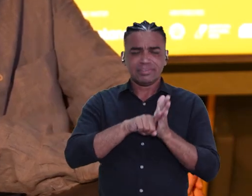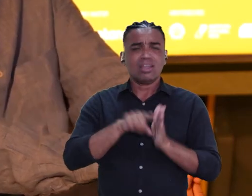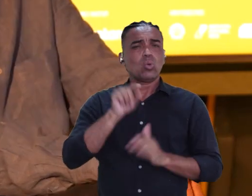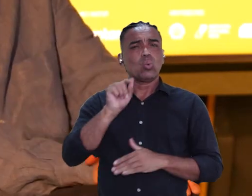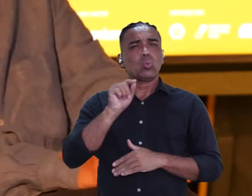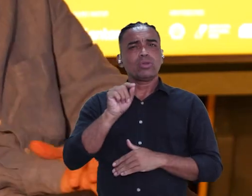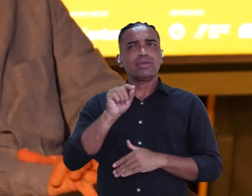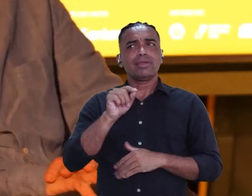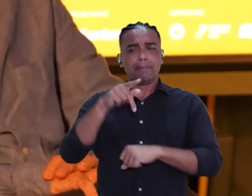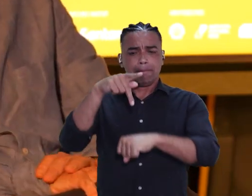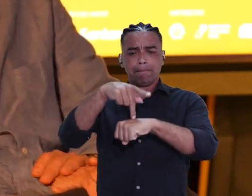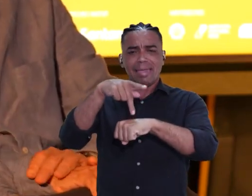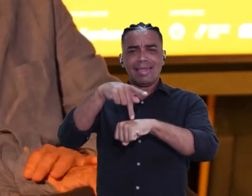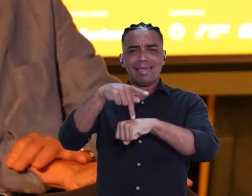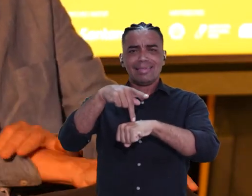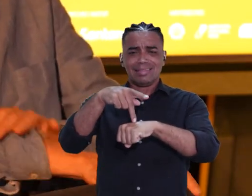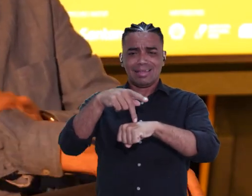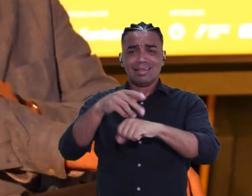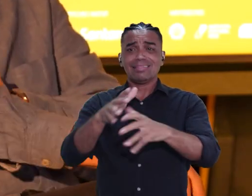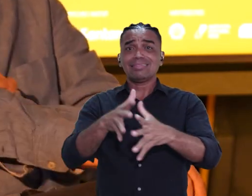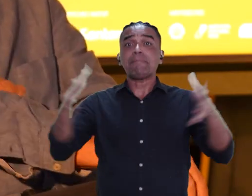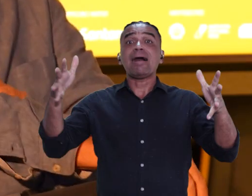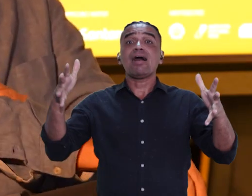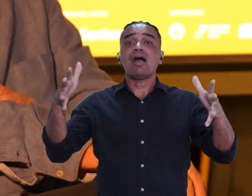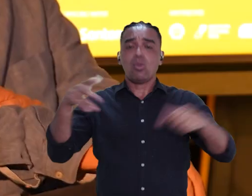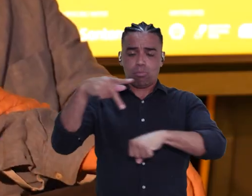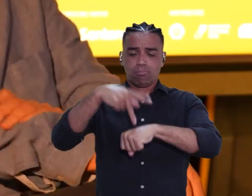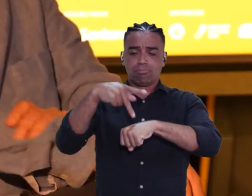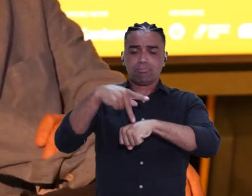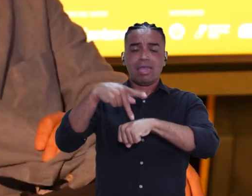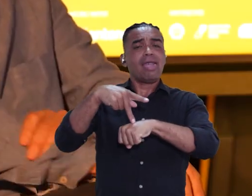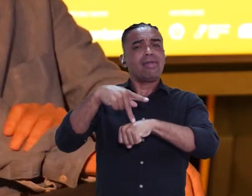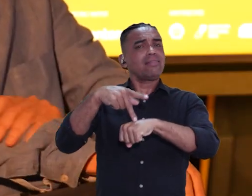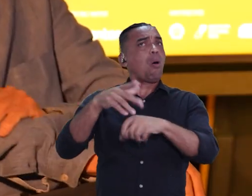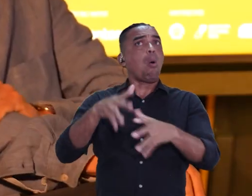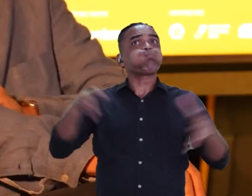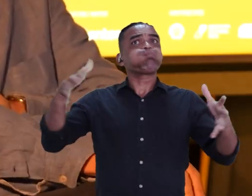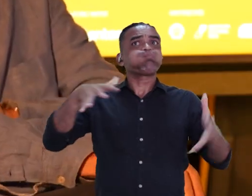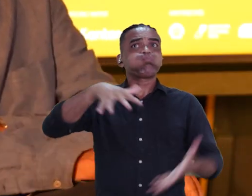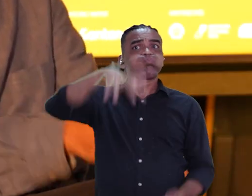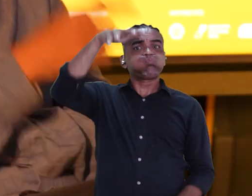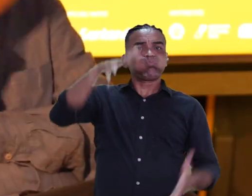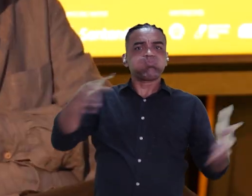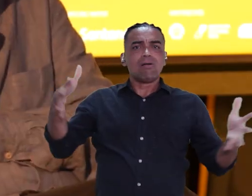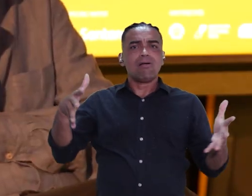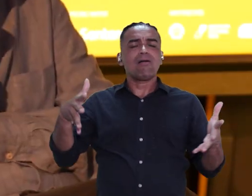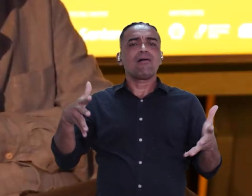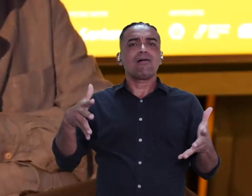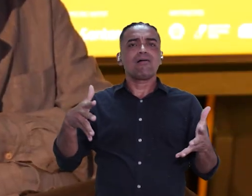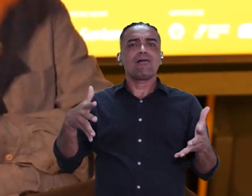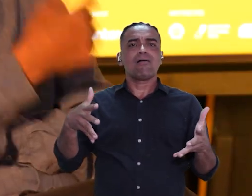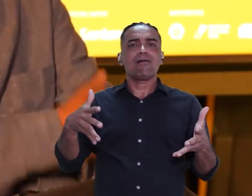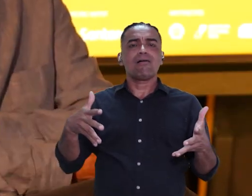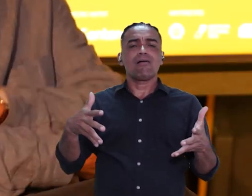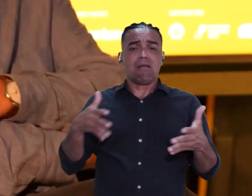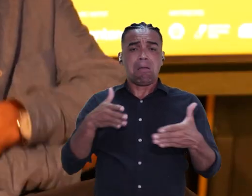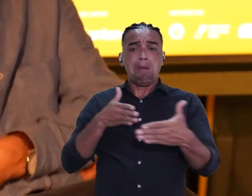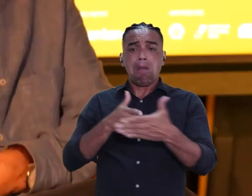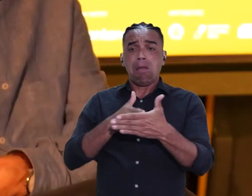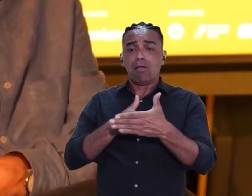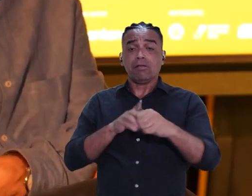o que faz com pedra, né? Que tamanho é essa pedra, né? Qual é o tamanho desse obstáculo? Ele